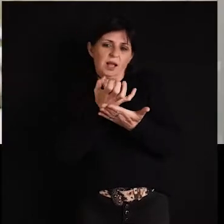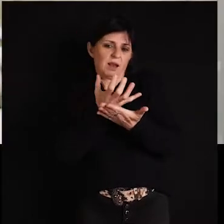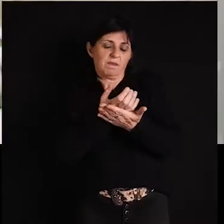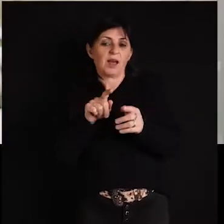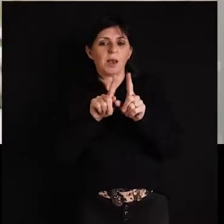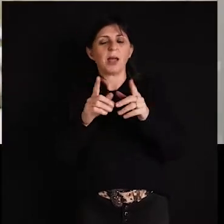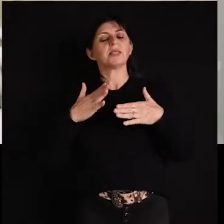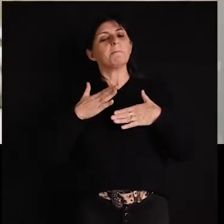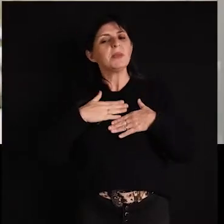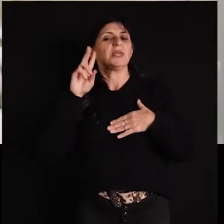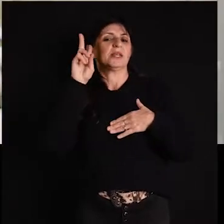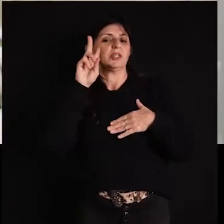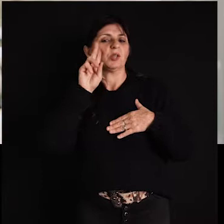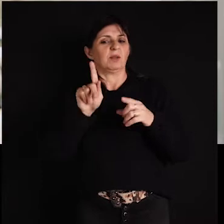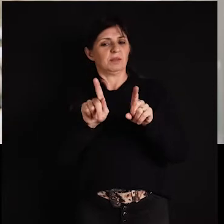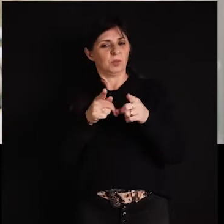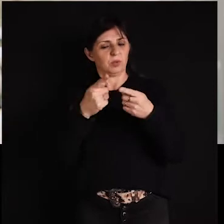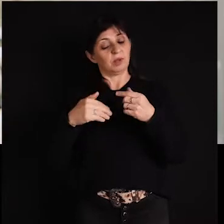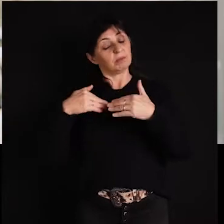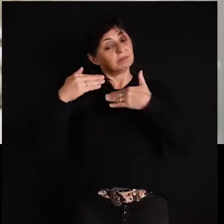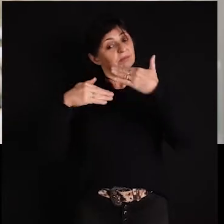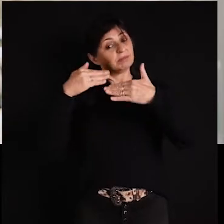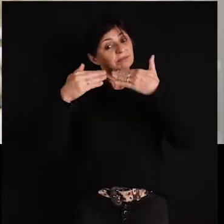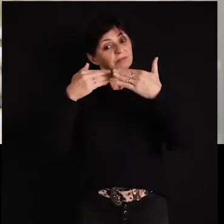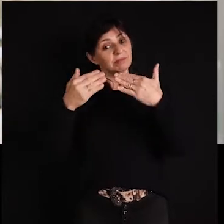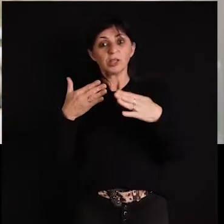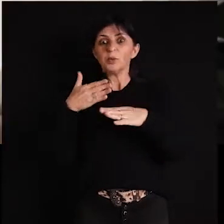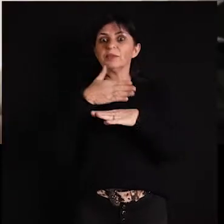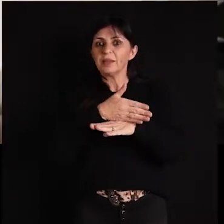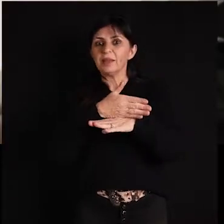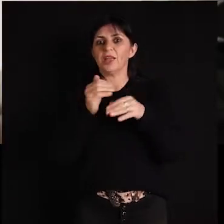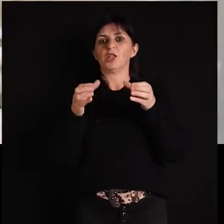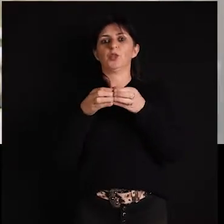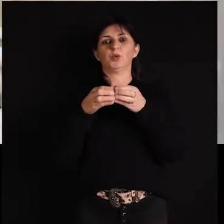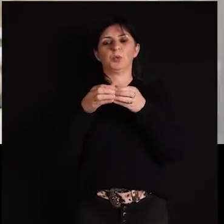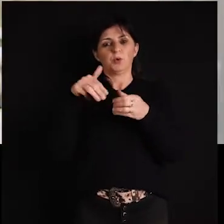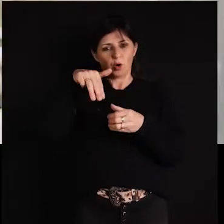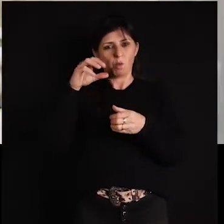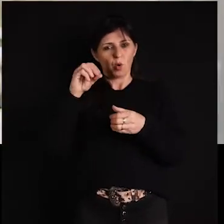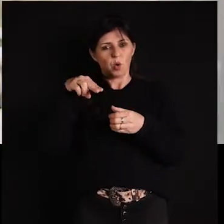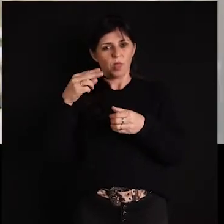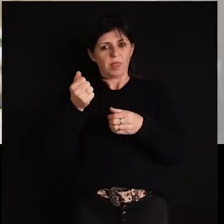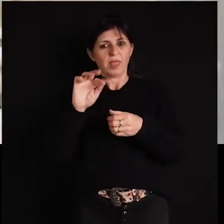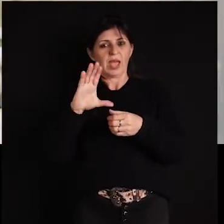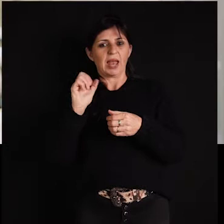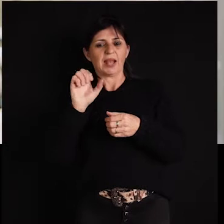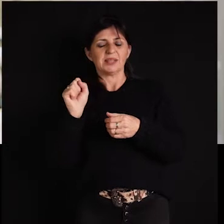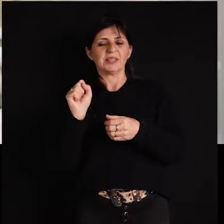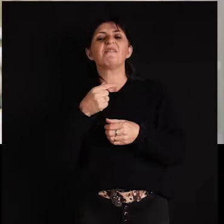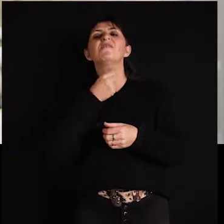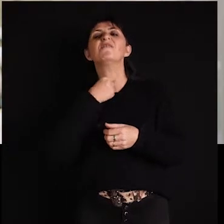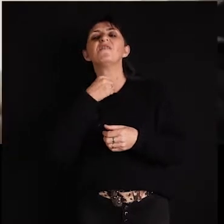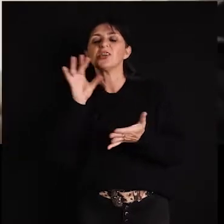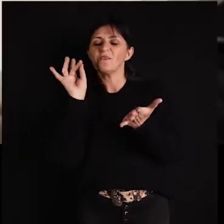trajeto da minha história musical, né? Que quando eu entrei para os Monarcas, daí já ficou definitivo, então, a voz original